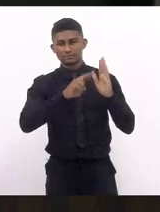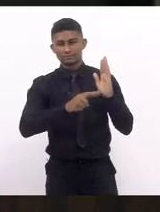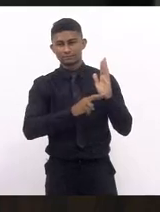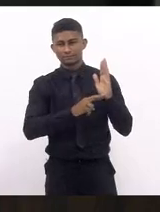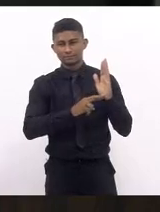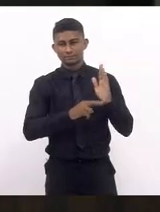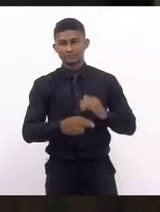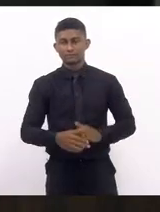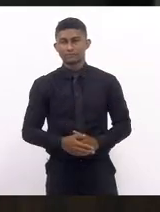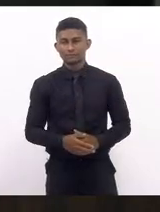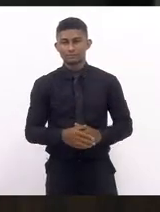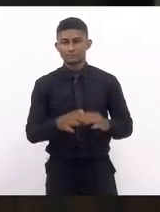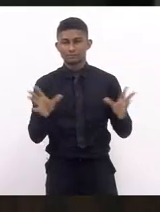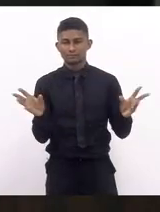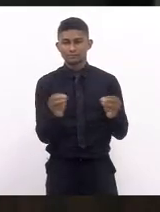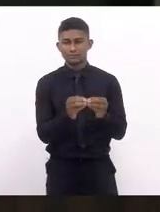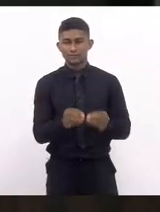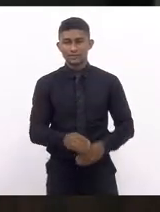resumido